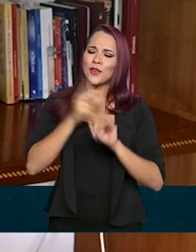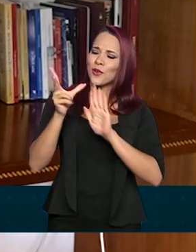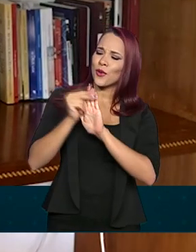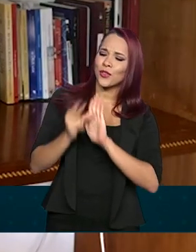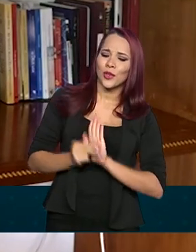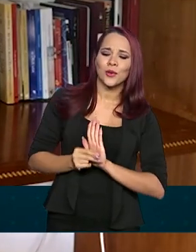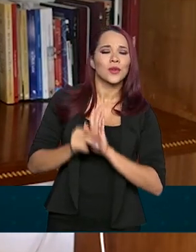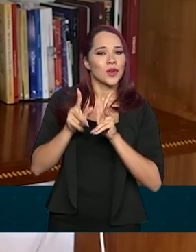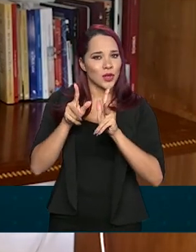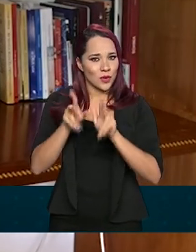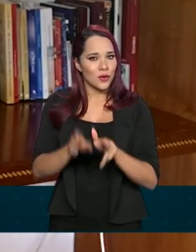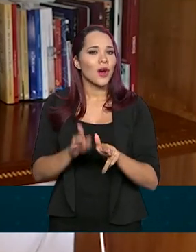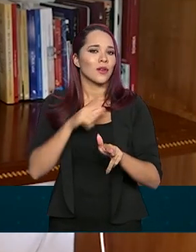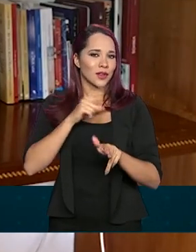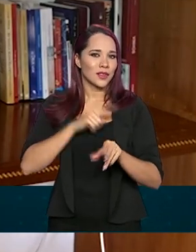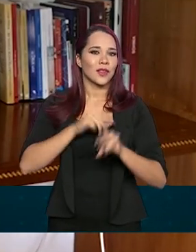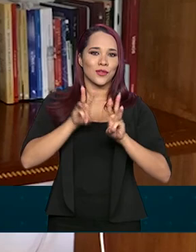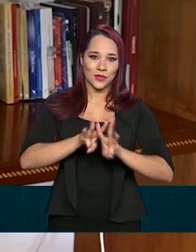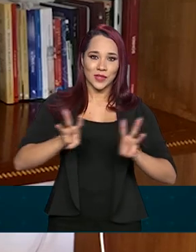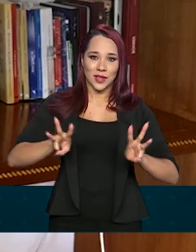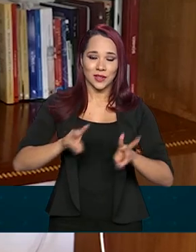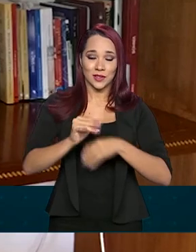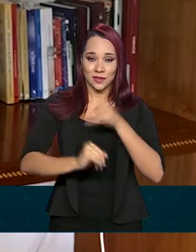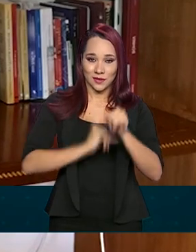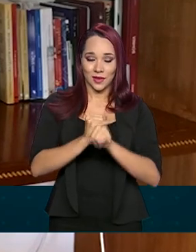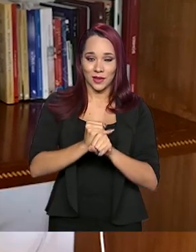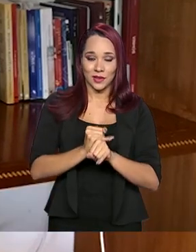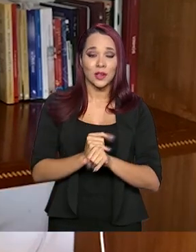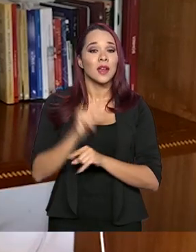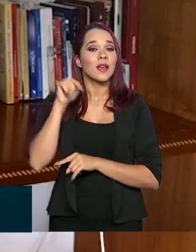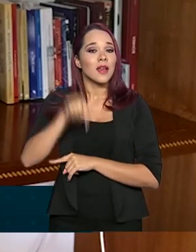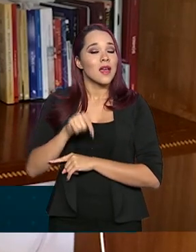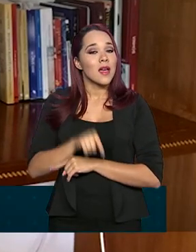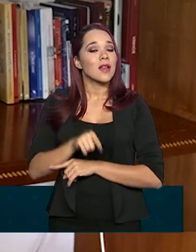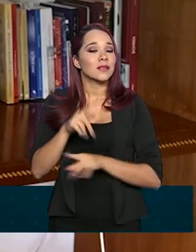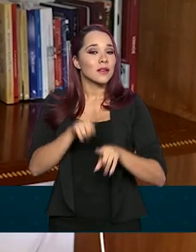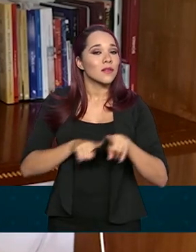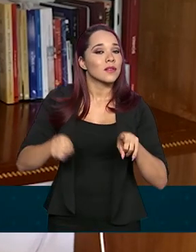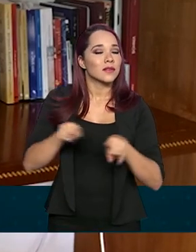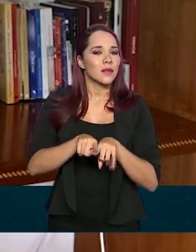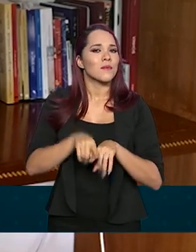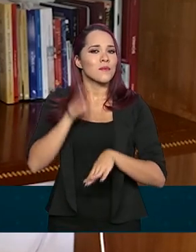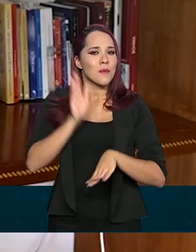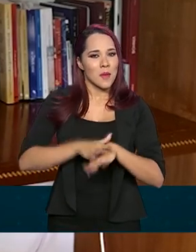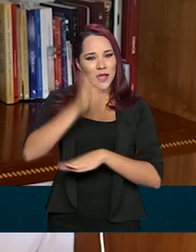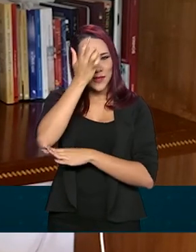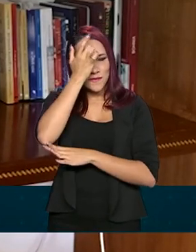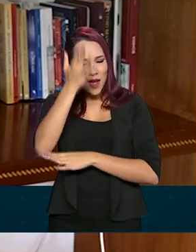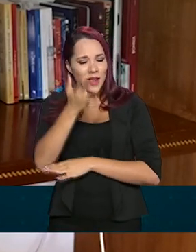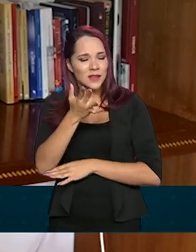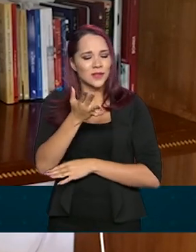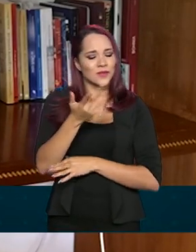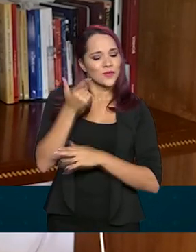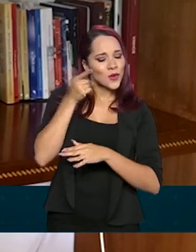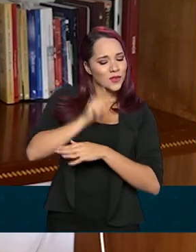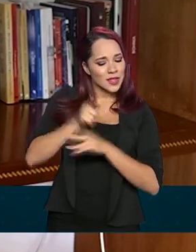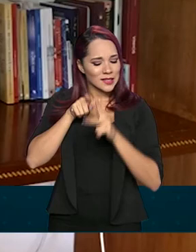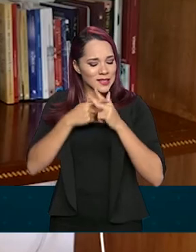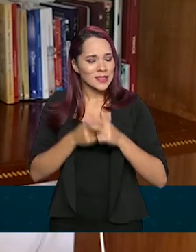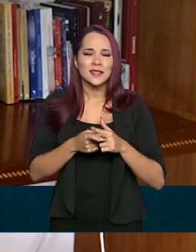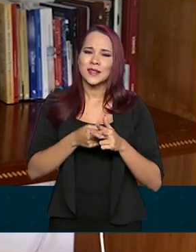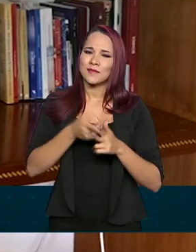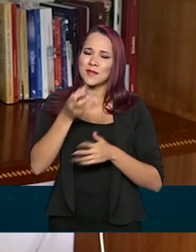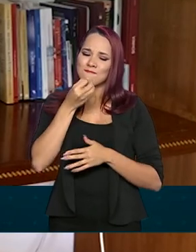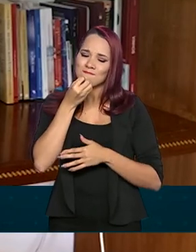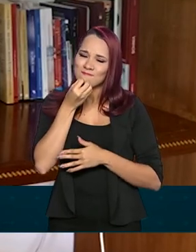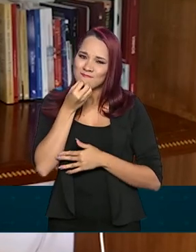já disponível na plataforma online. Essa versão está muito mais ágil, funcional e bem mais